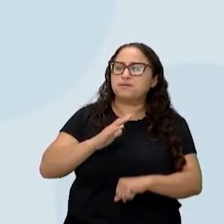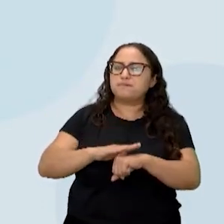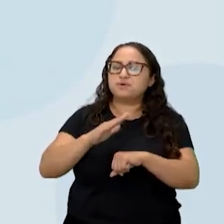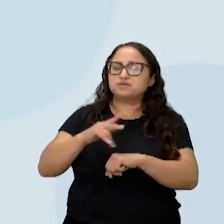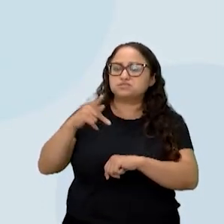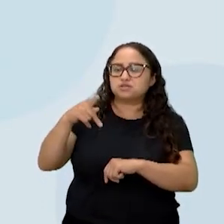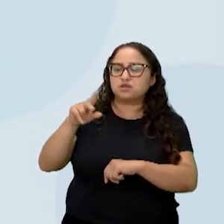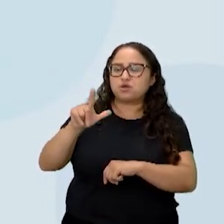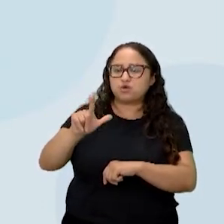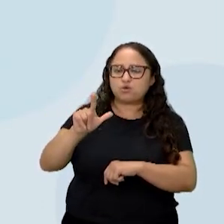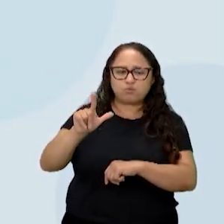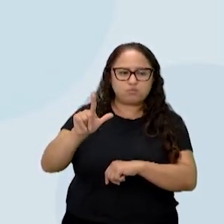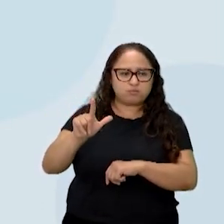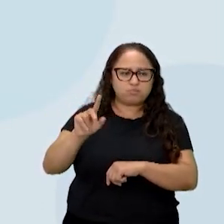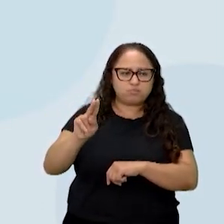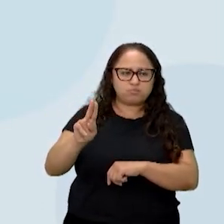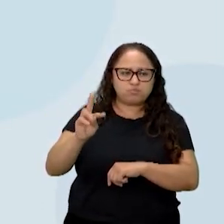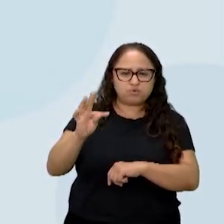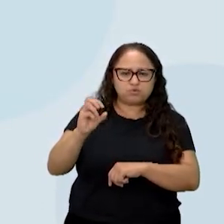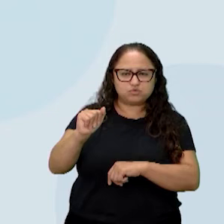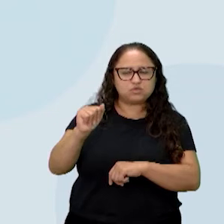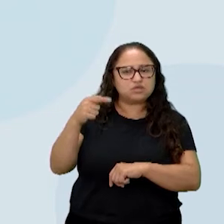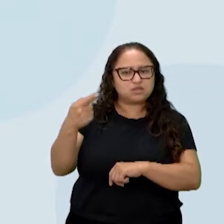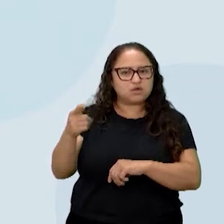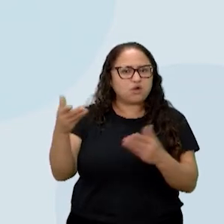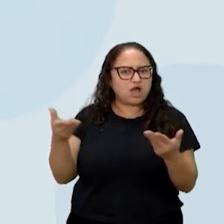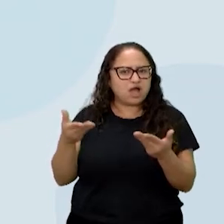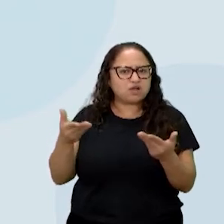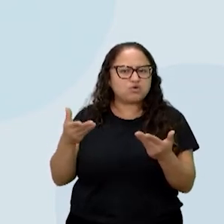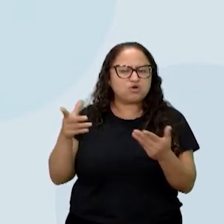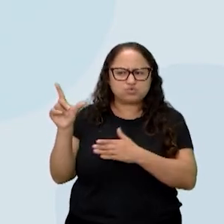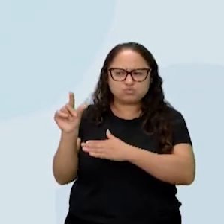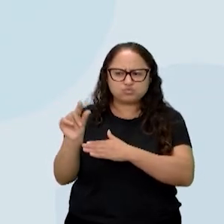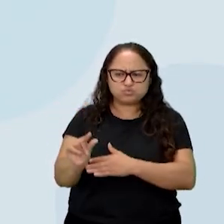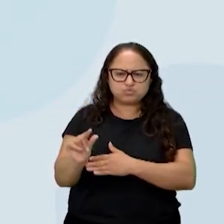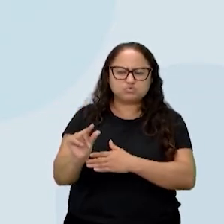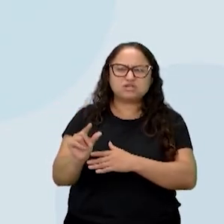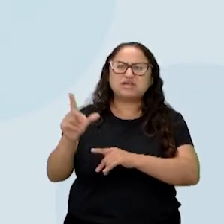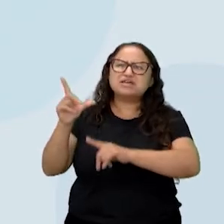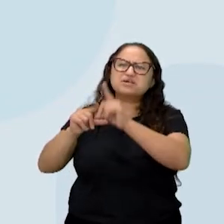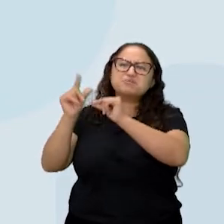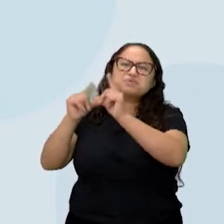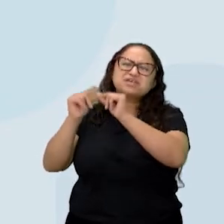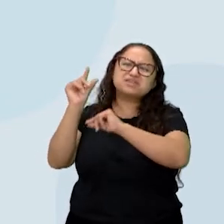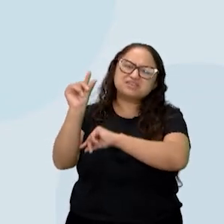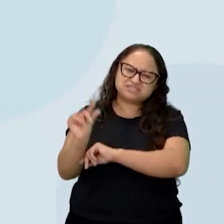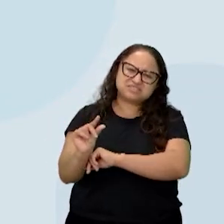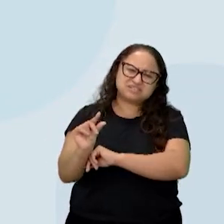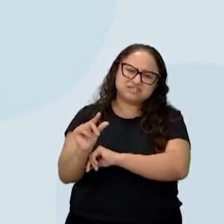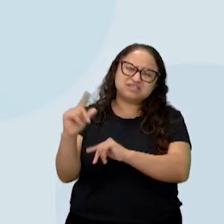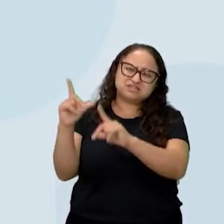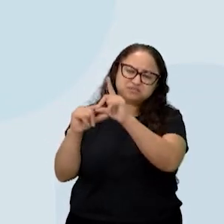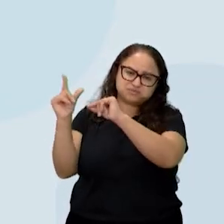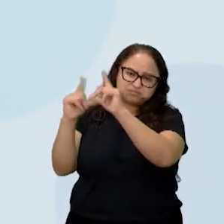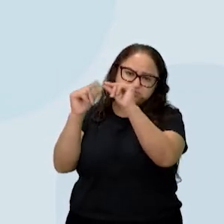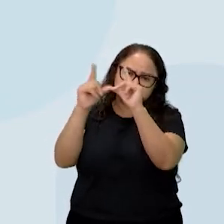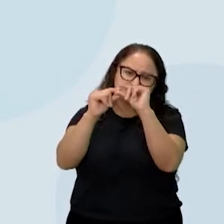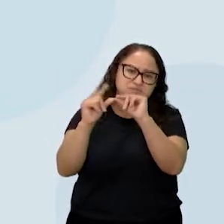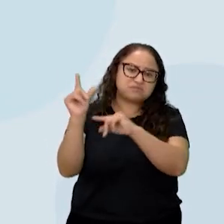ele foi reclassificado, né? Eu não vou saber para rebaixado, porque cuidado de Plutão, né, mano? É verdade. Plutão